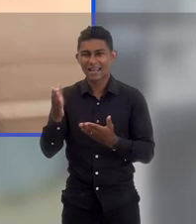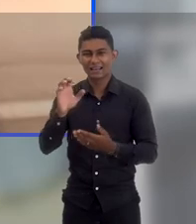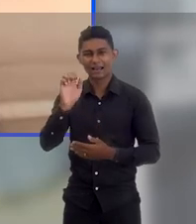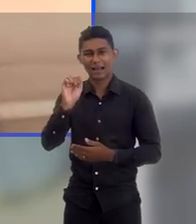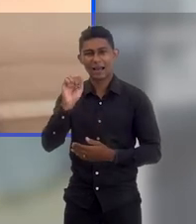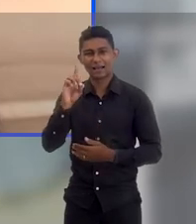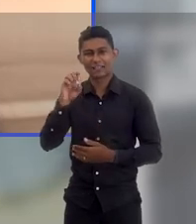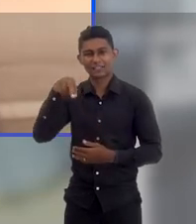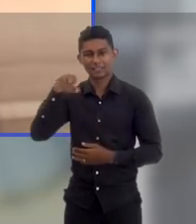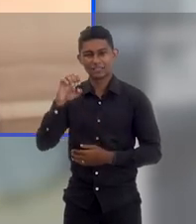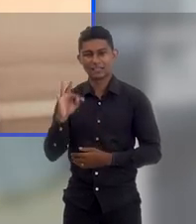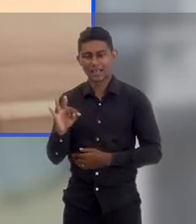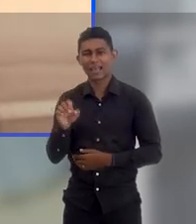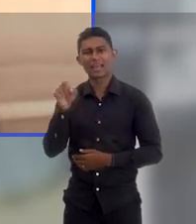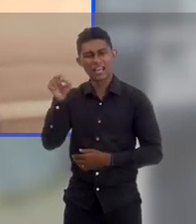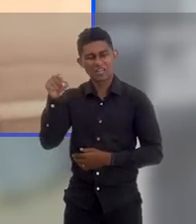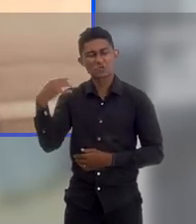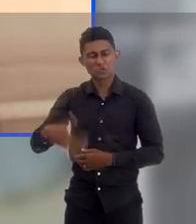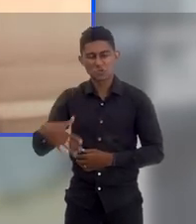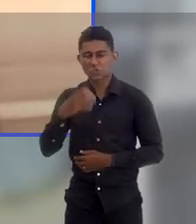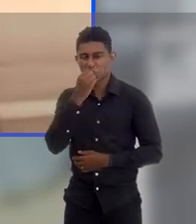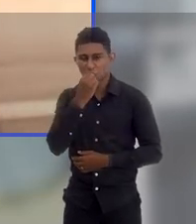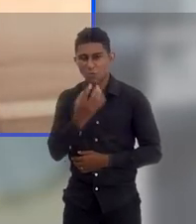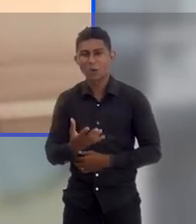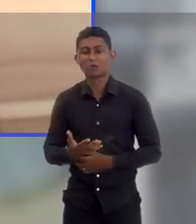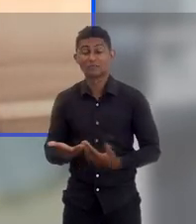essa fera que é o Marcelo Adnet, o